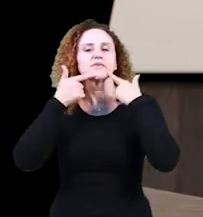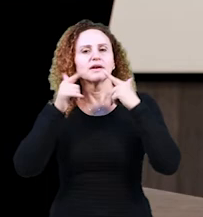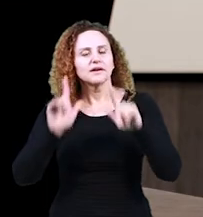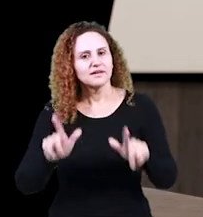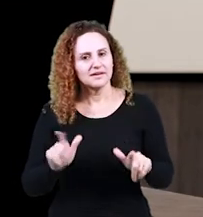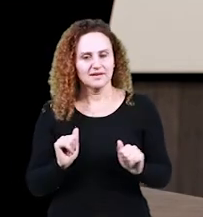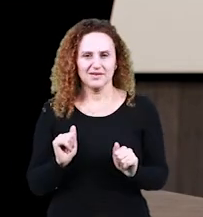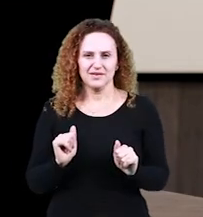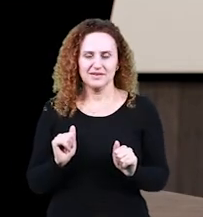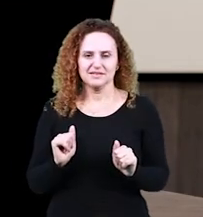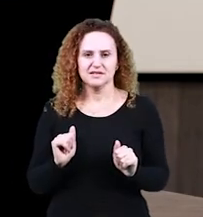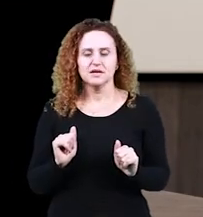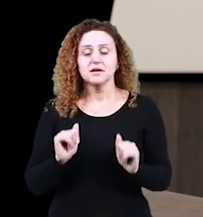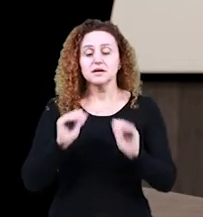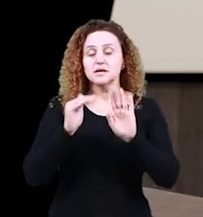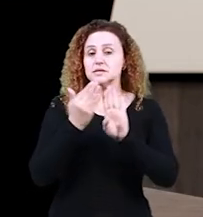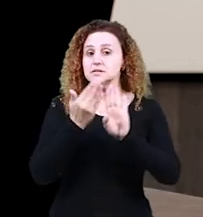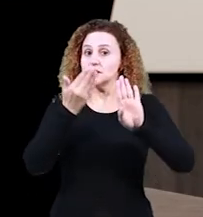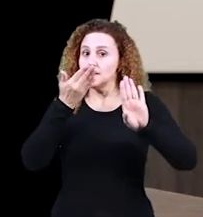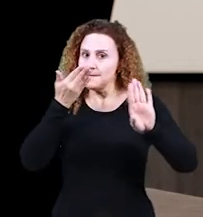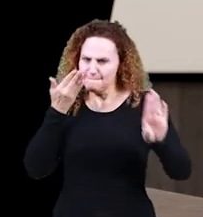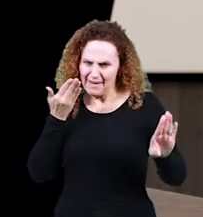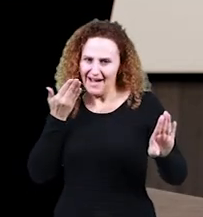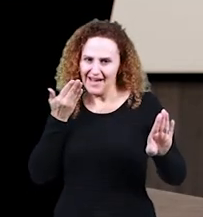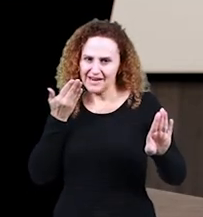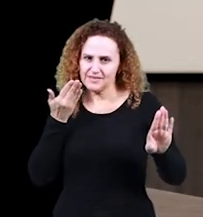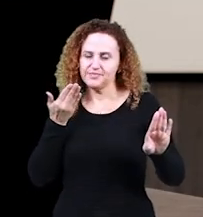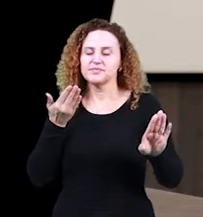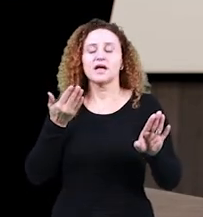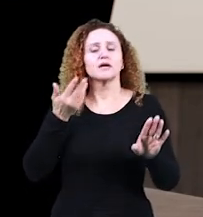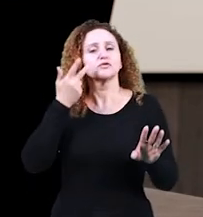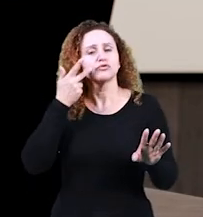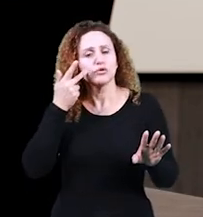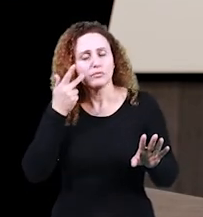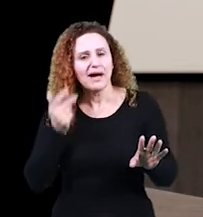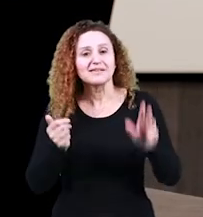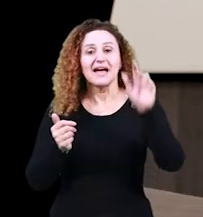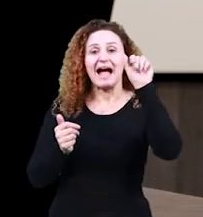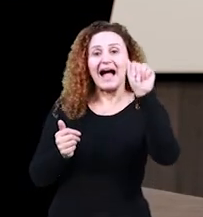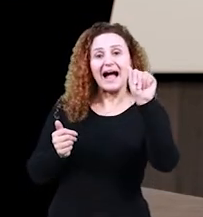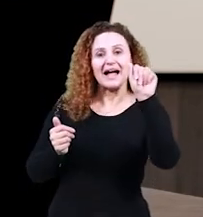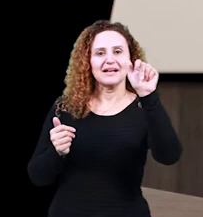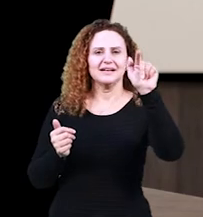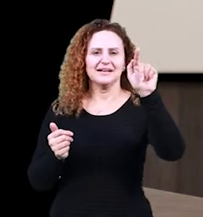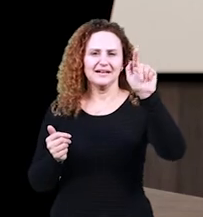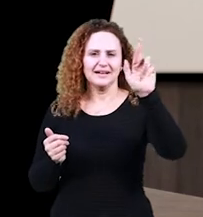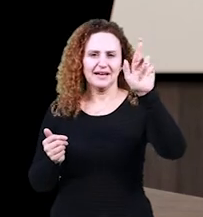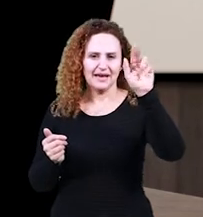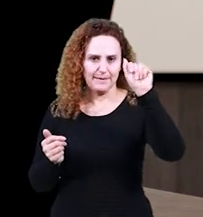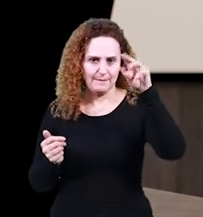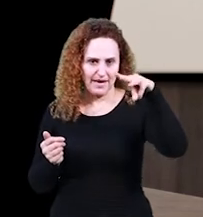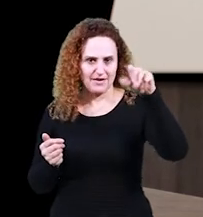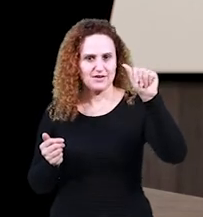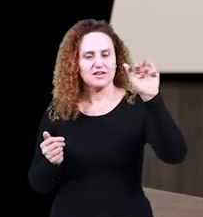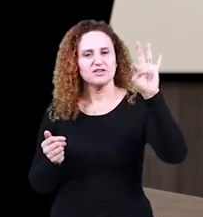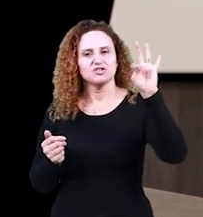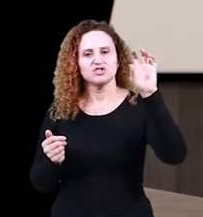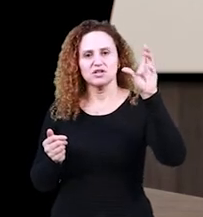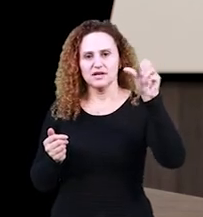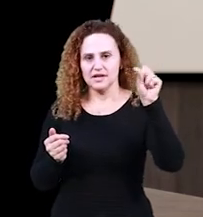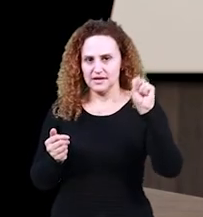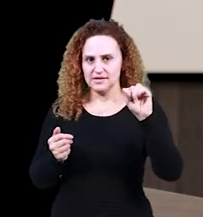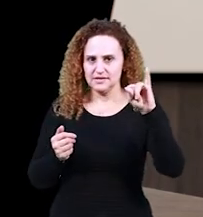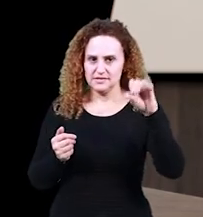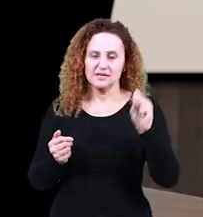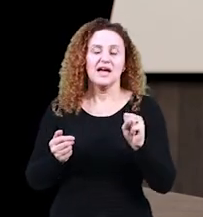frases da língua e distingue as frases gramaticais as das a gramaticais o que que são frases gramaticais frases